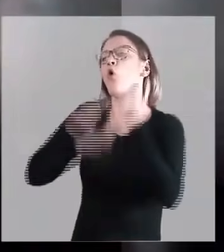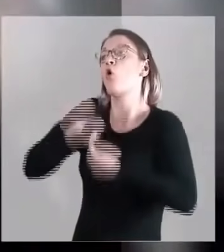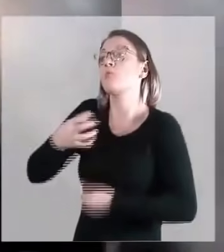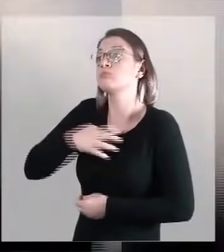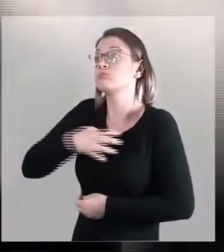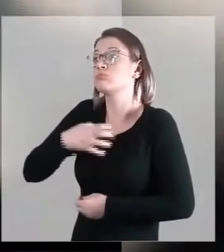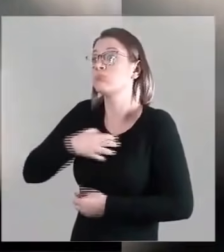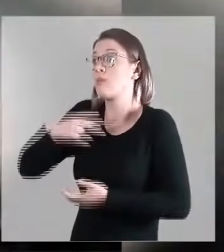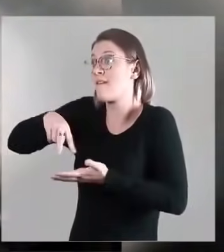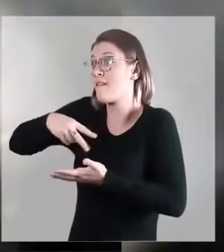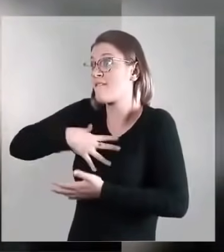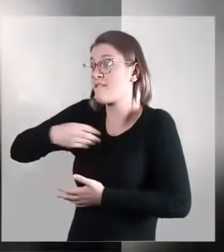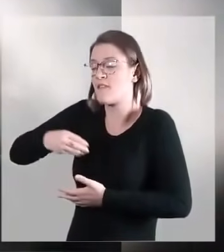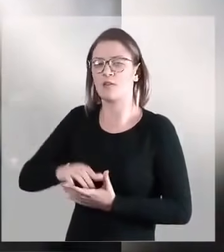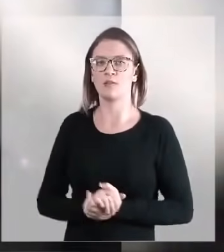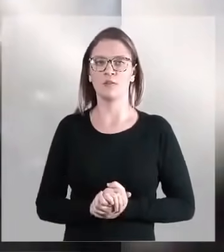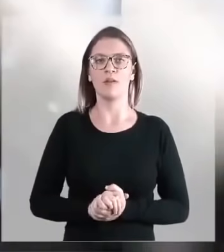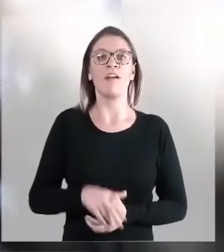castigo.